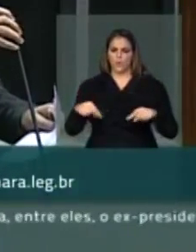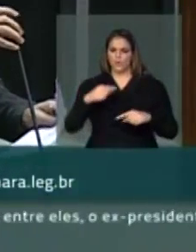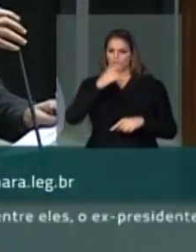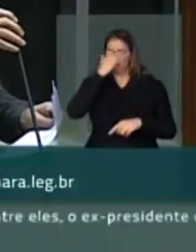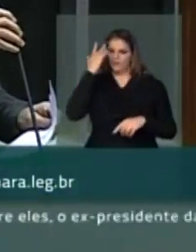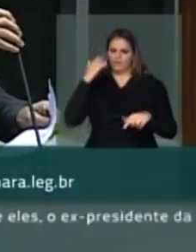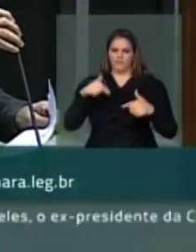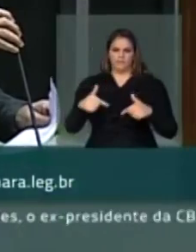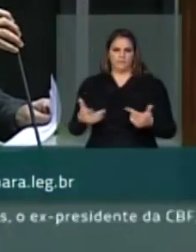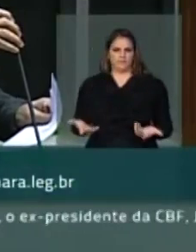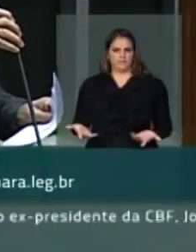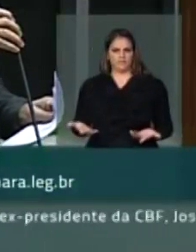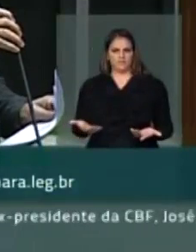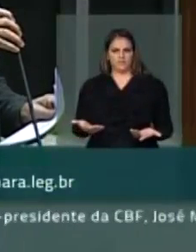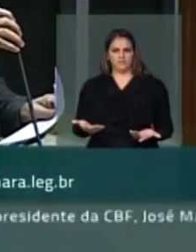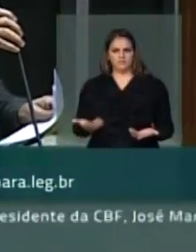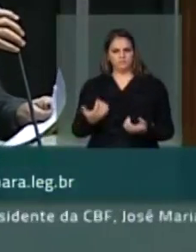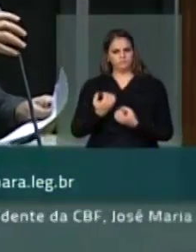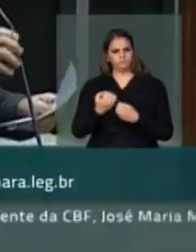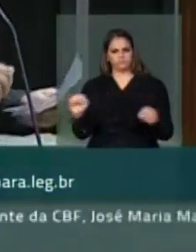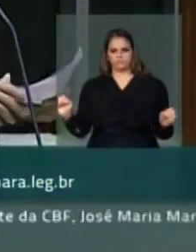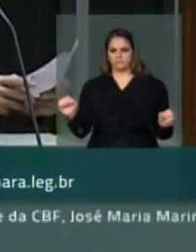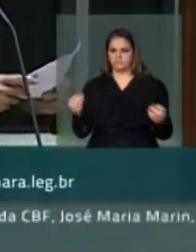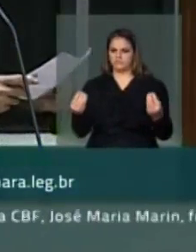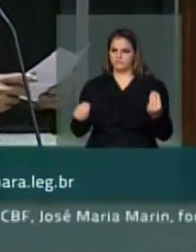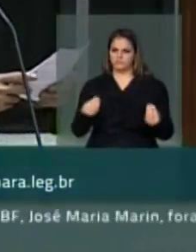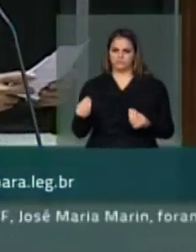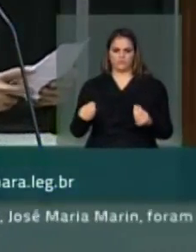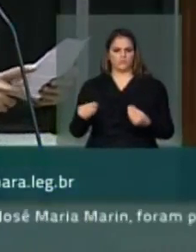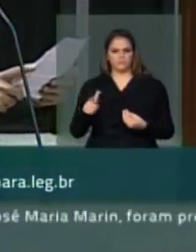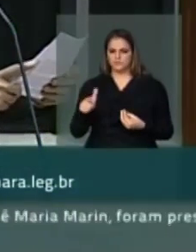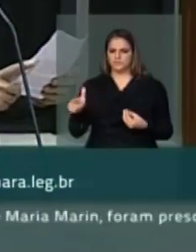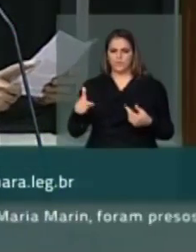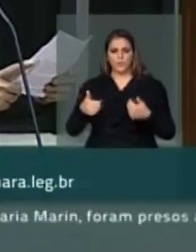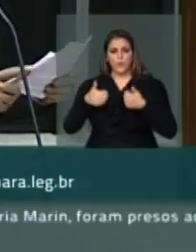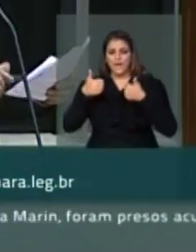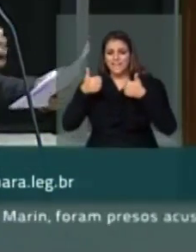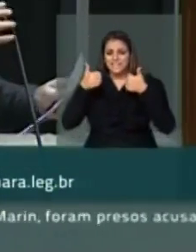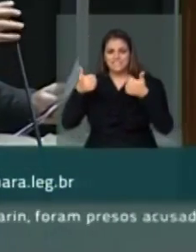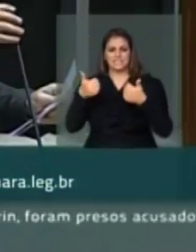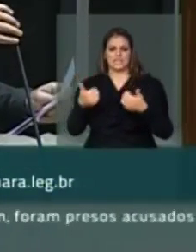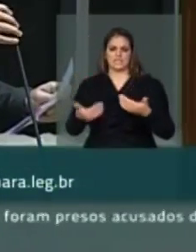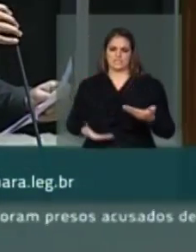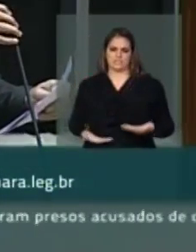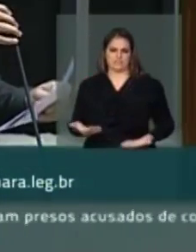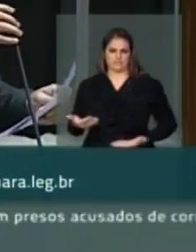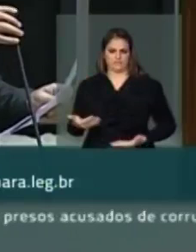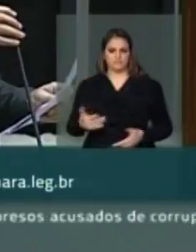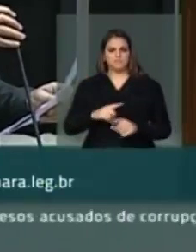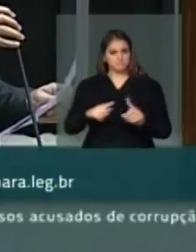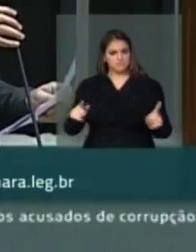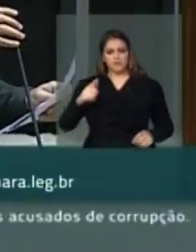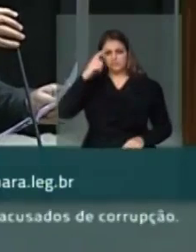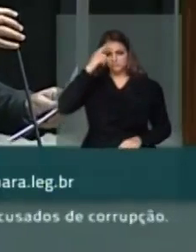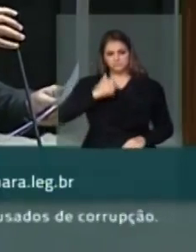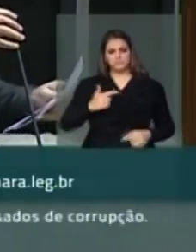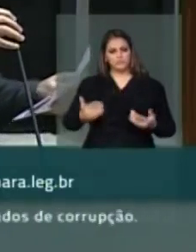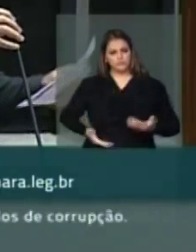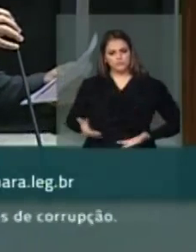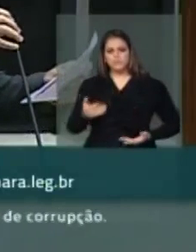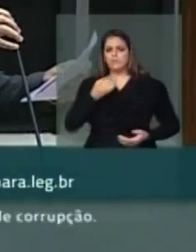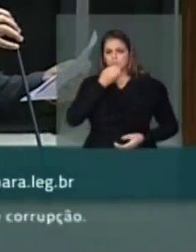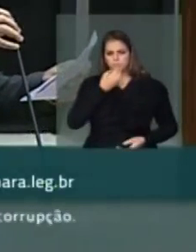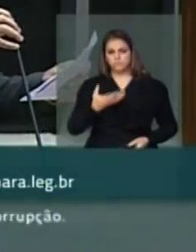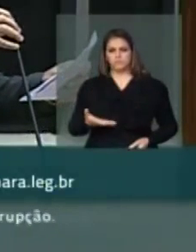trabalhadores, inviabilizando a qualidade dos serviços, apesar da dedicação e da competência técnica